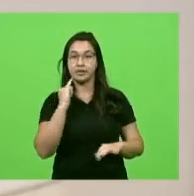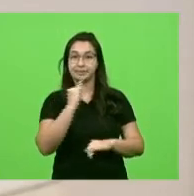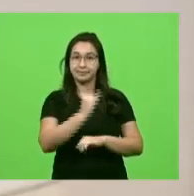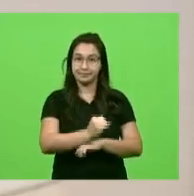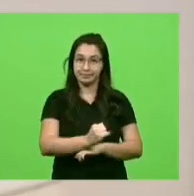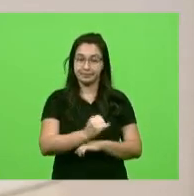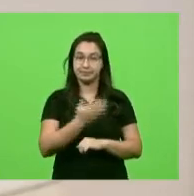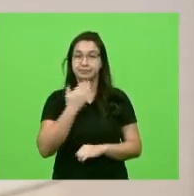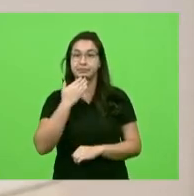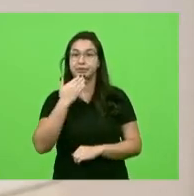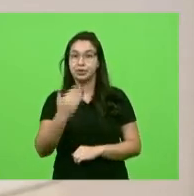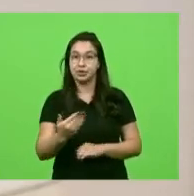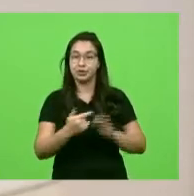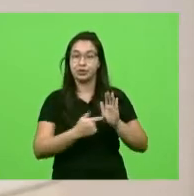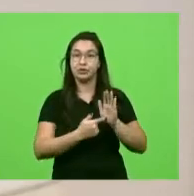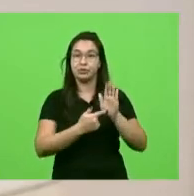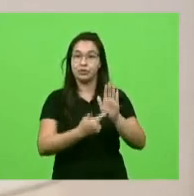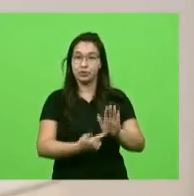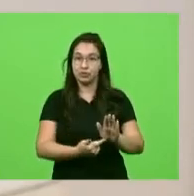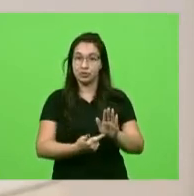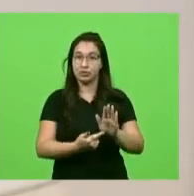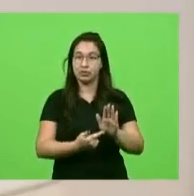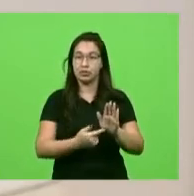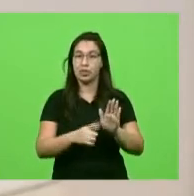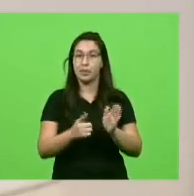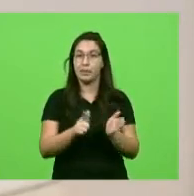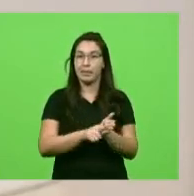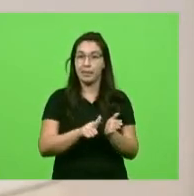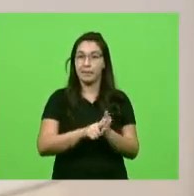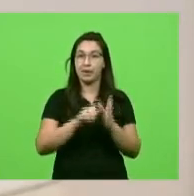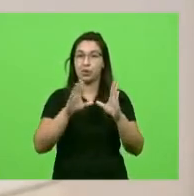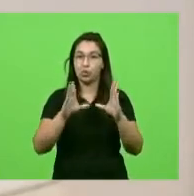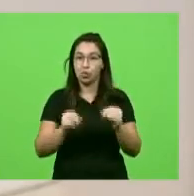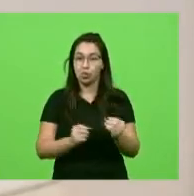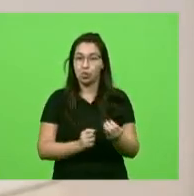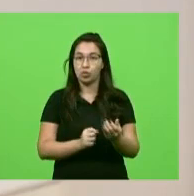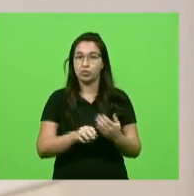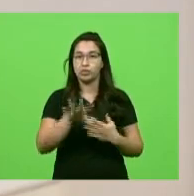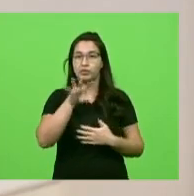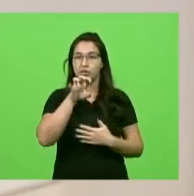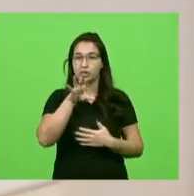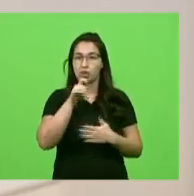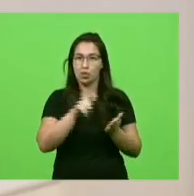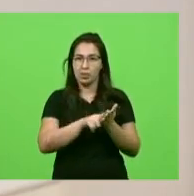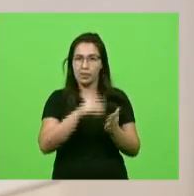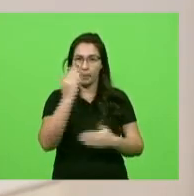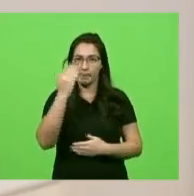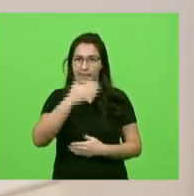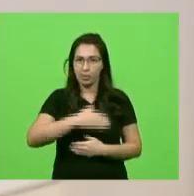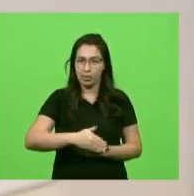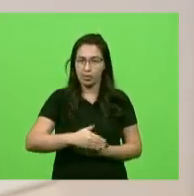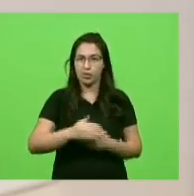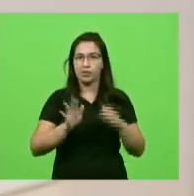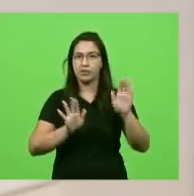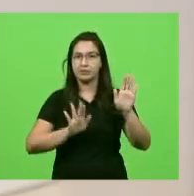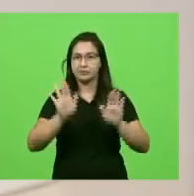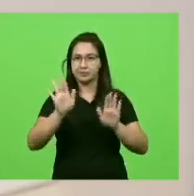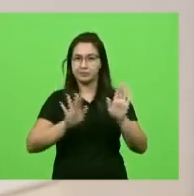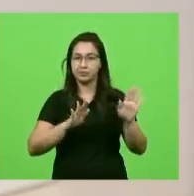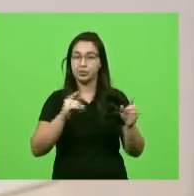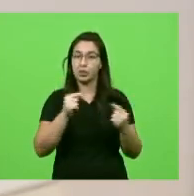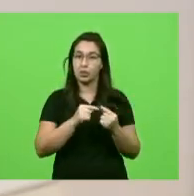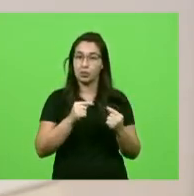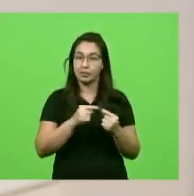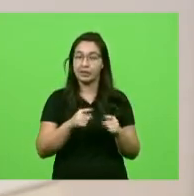solicitando a apresentação do comprovante de aquisição de todos os ventiladores pulmonares relativos à dispensa de licitação, bem como